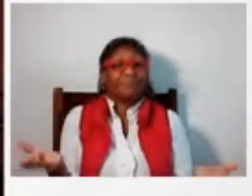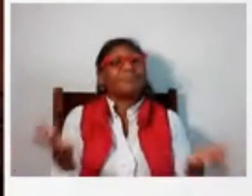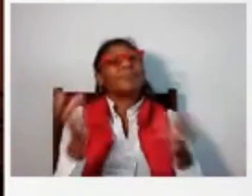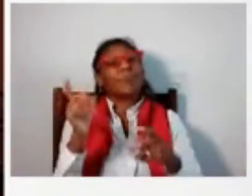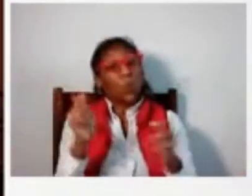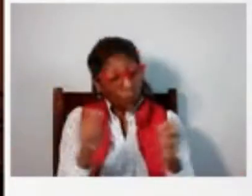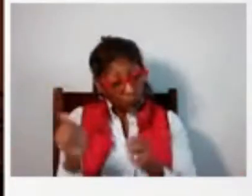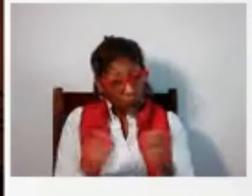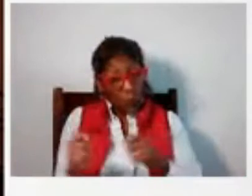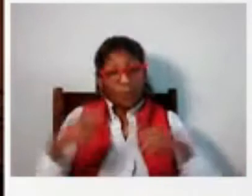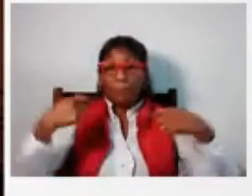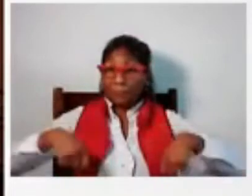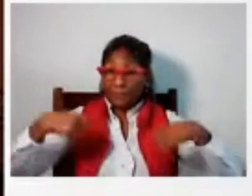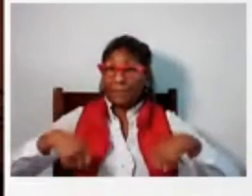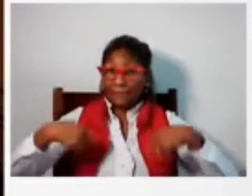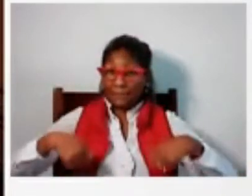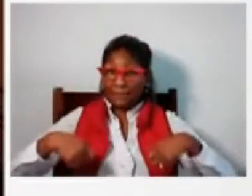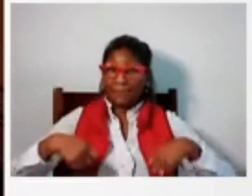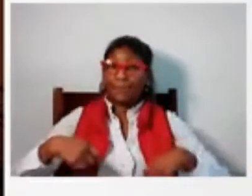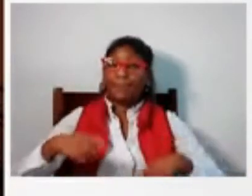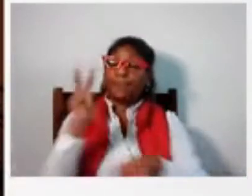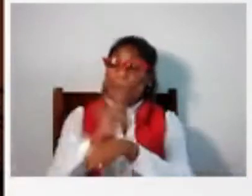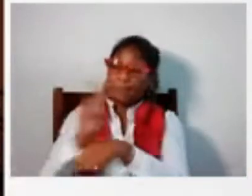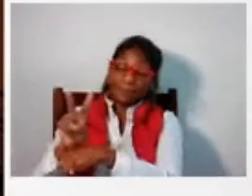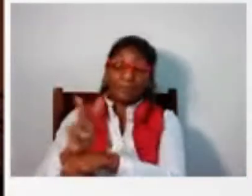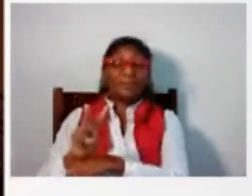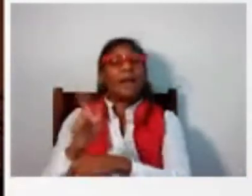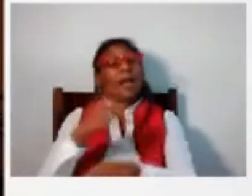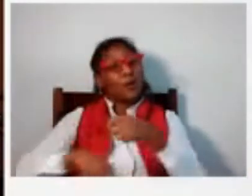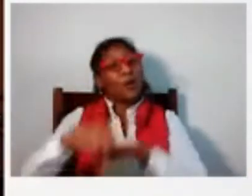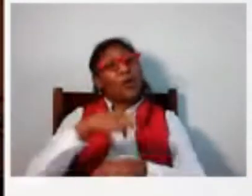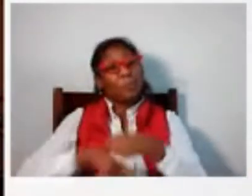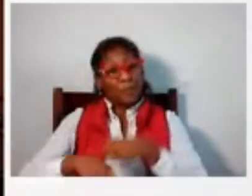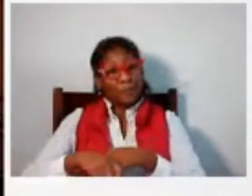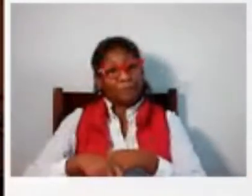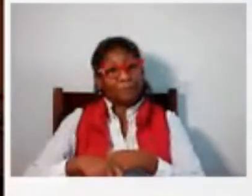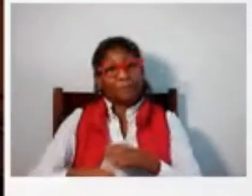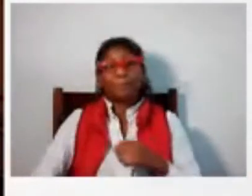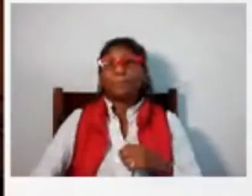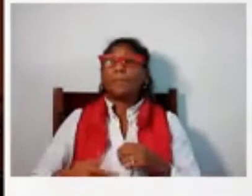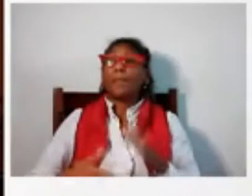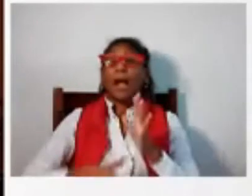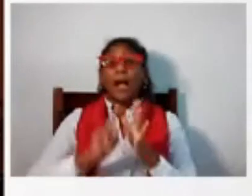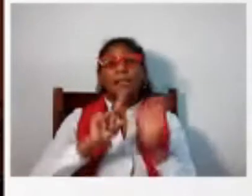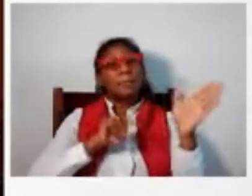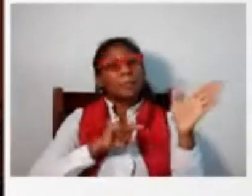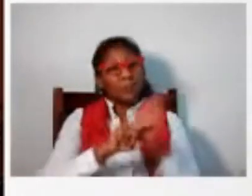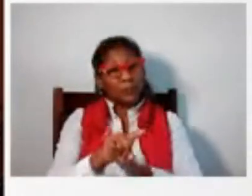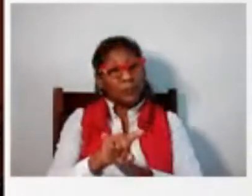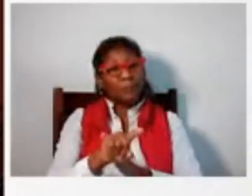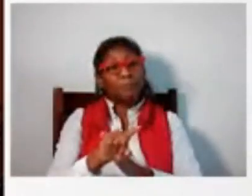sob controle os indicadores é também uma forma de proteger a nossa economia. Antes de passar para as perguntas, eu quero aproveitar e